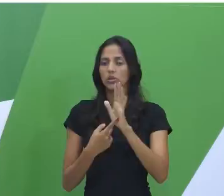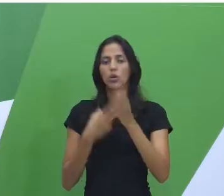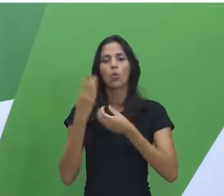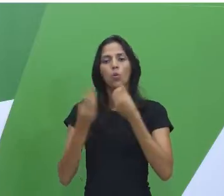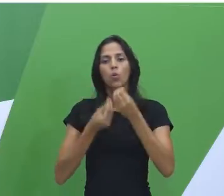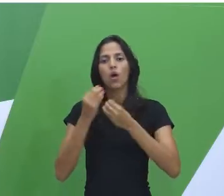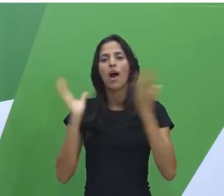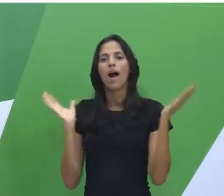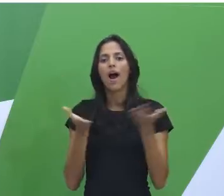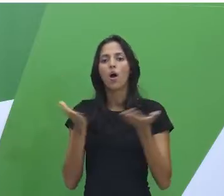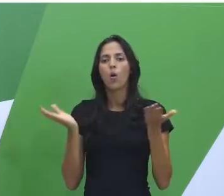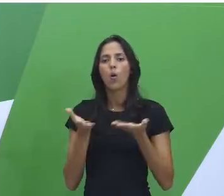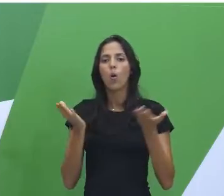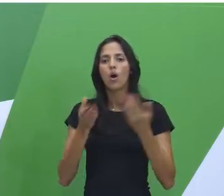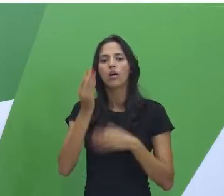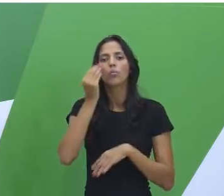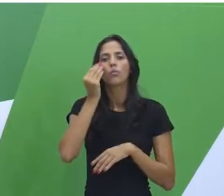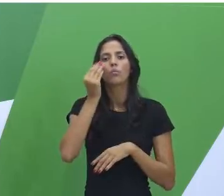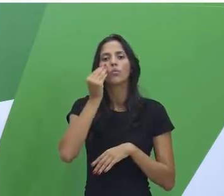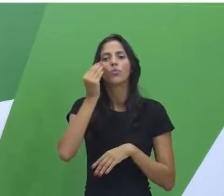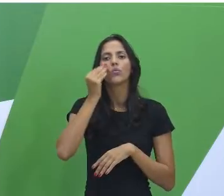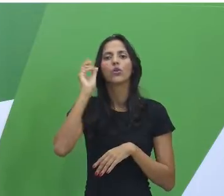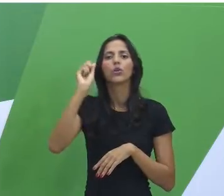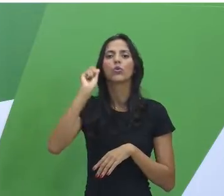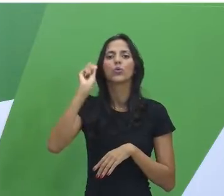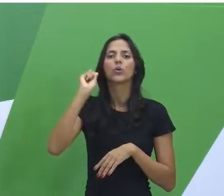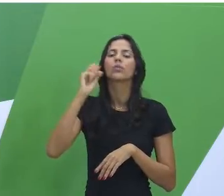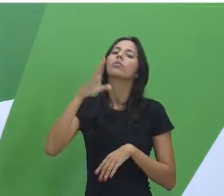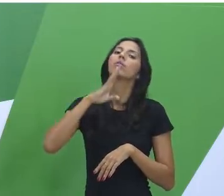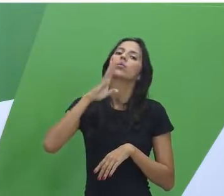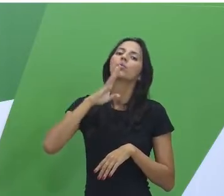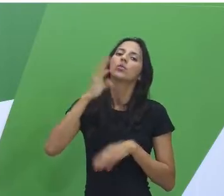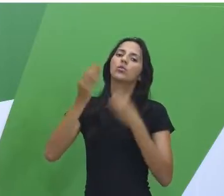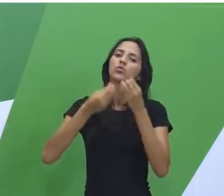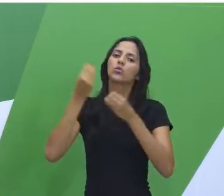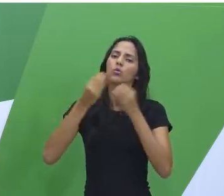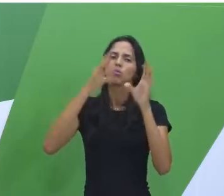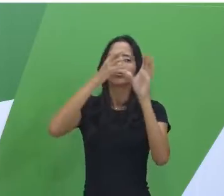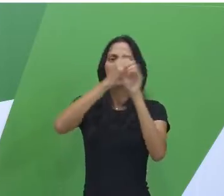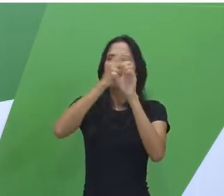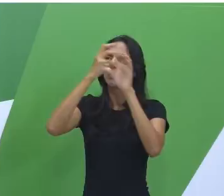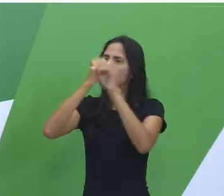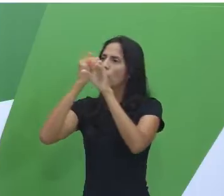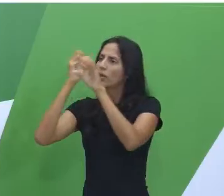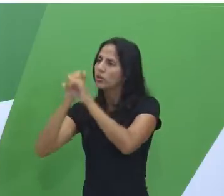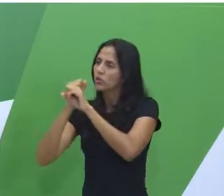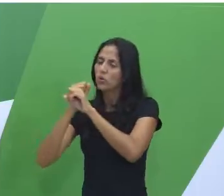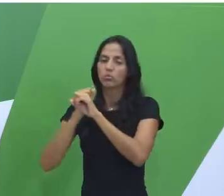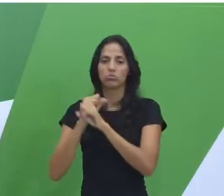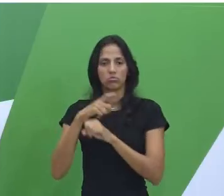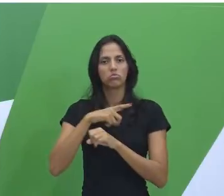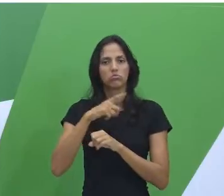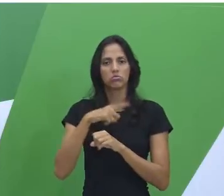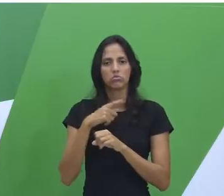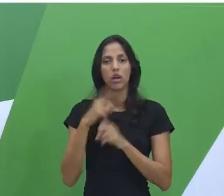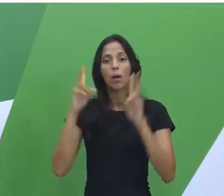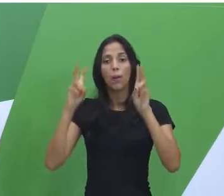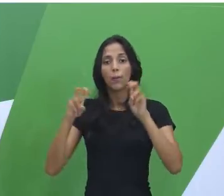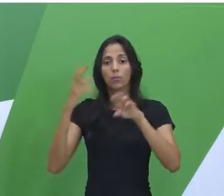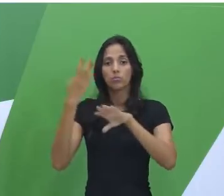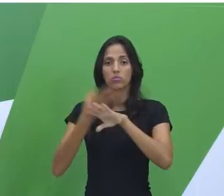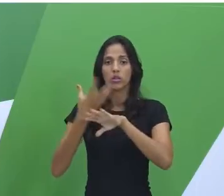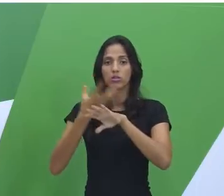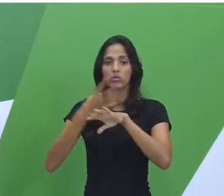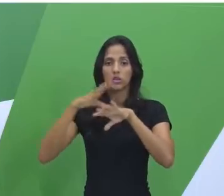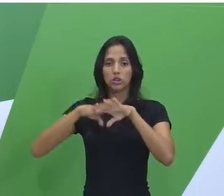emergência de todo esse raciocínio lógico dentro da circunferência trigonométrica. Quais são